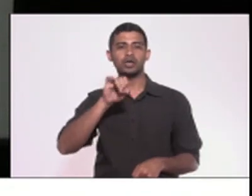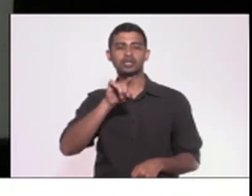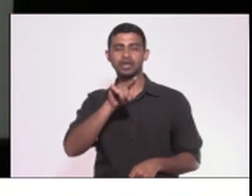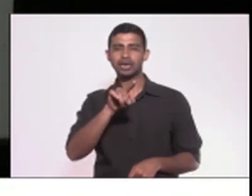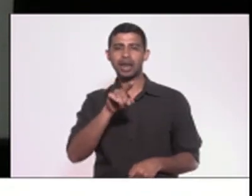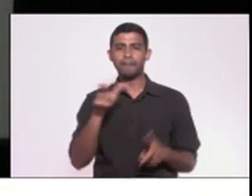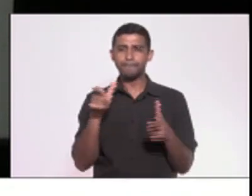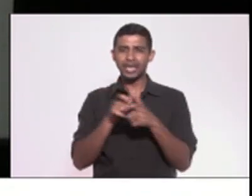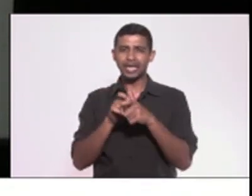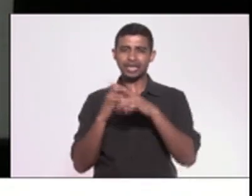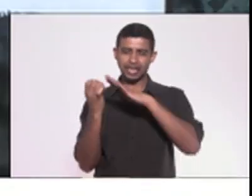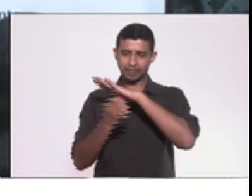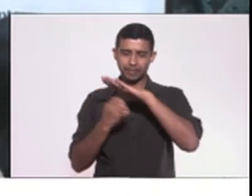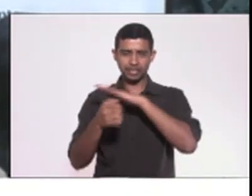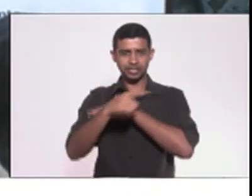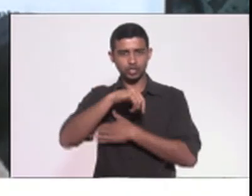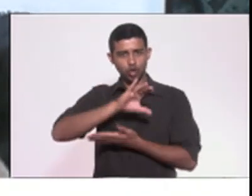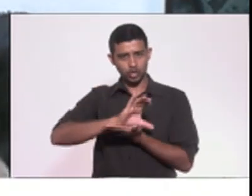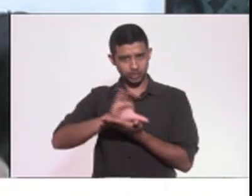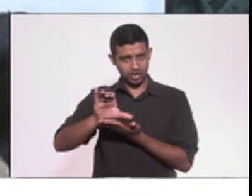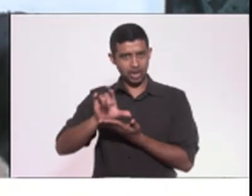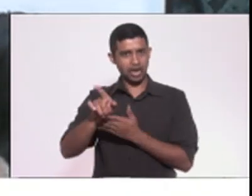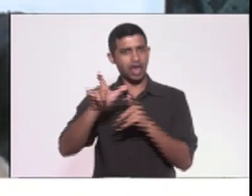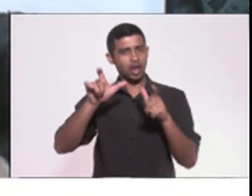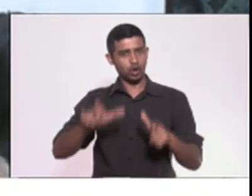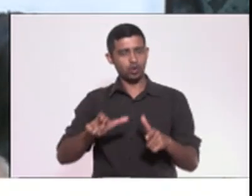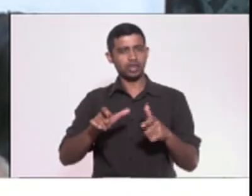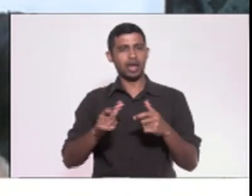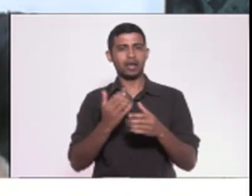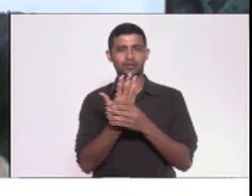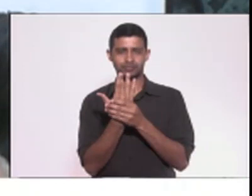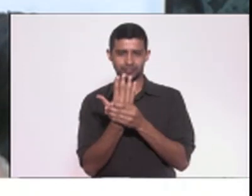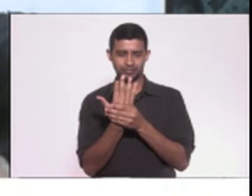Caxias, que nós financiamos com recursos da FINEP,